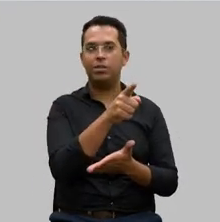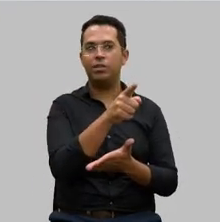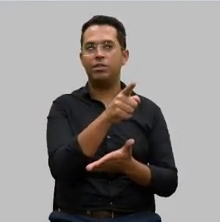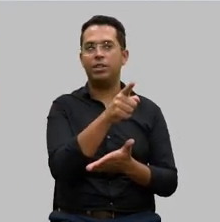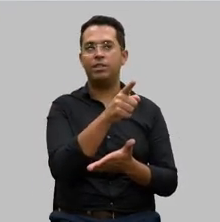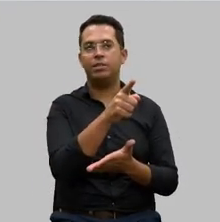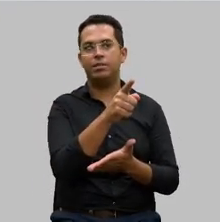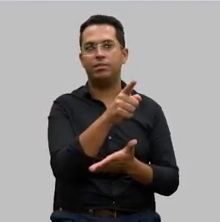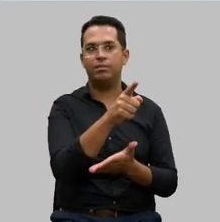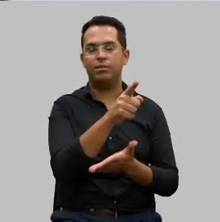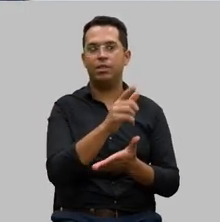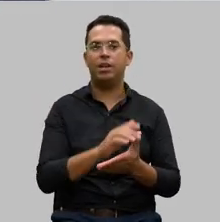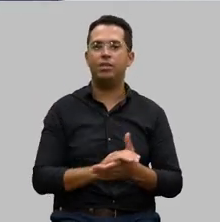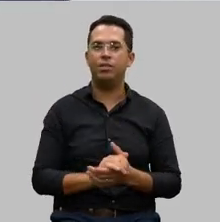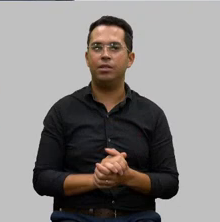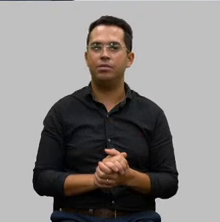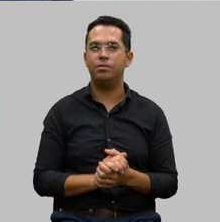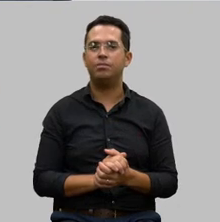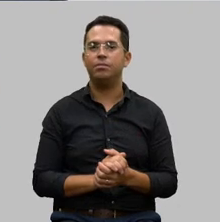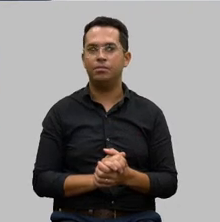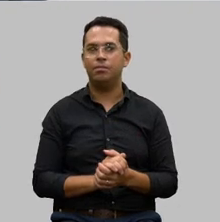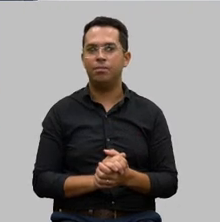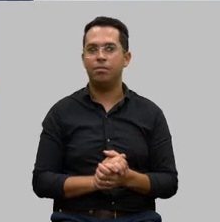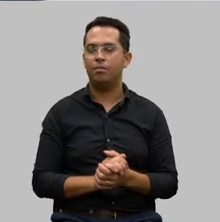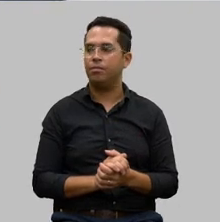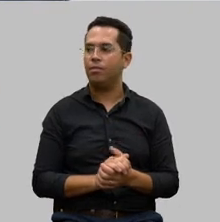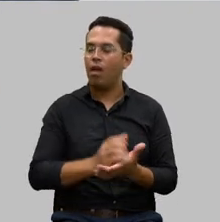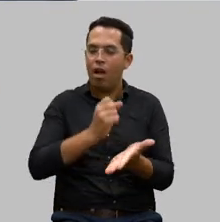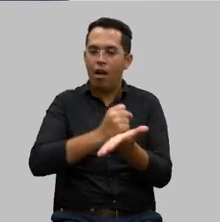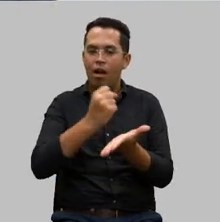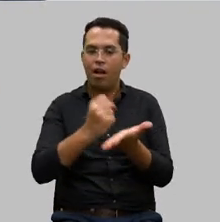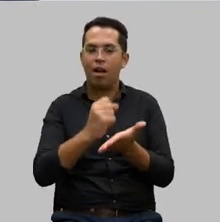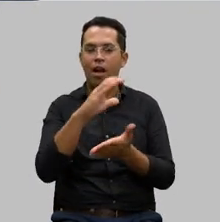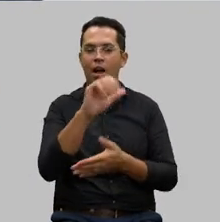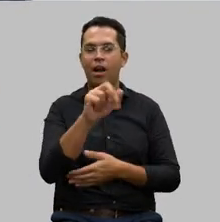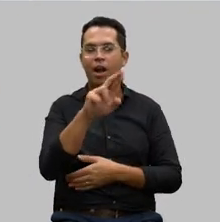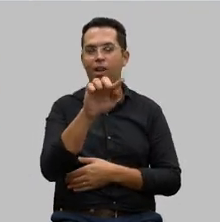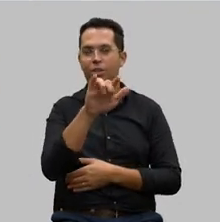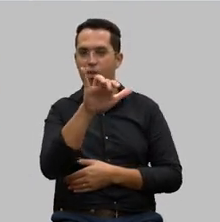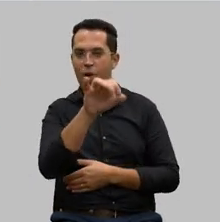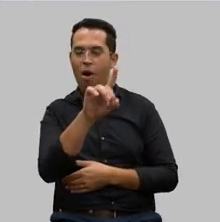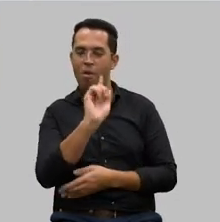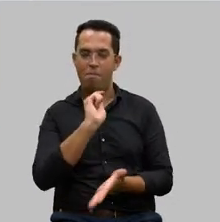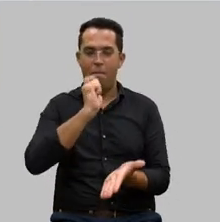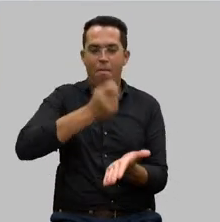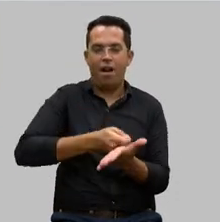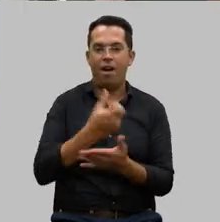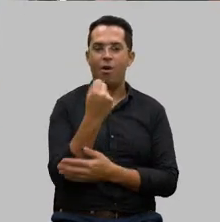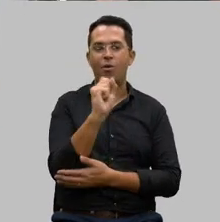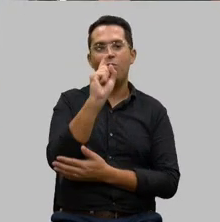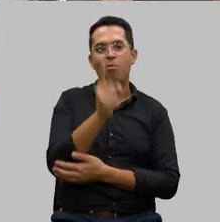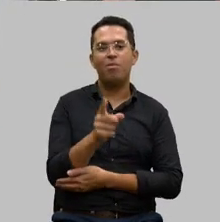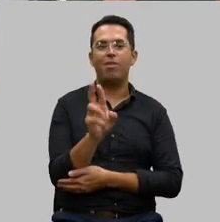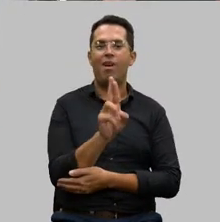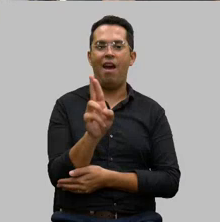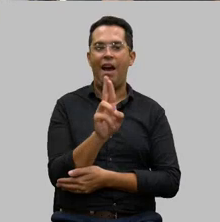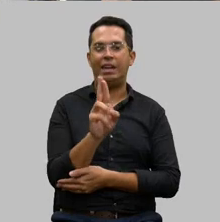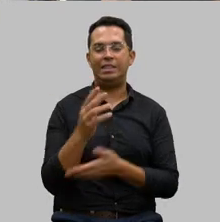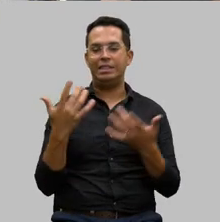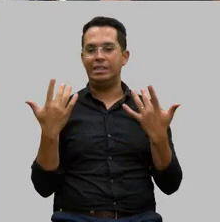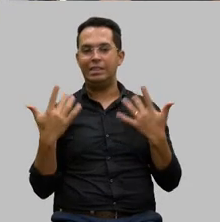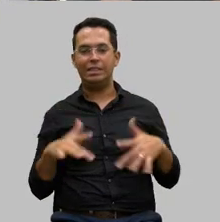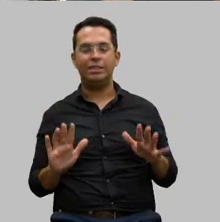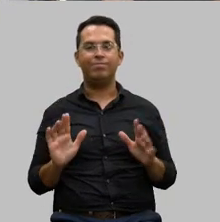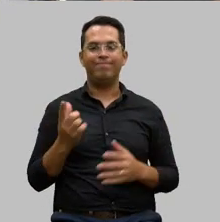associações as pessoas falam comigo assim ah você é presidente da associação Então você é obrigado a fazer isso não não sou obrigado a nada mas eu